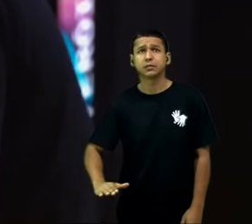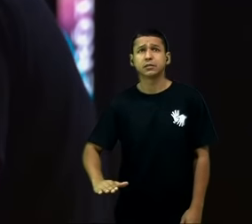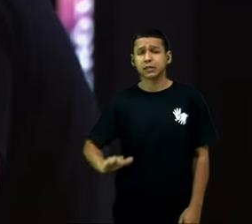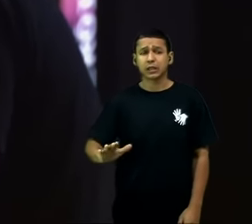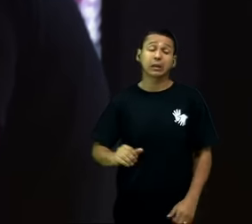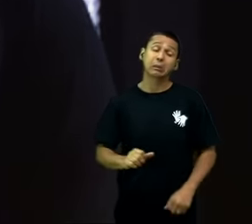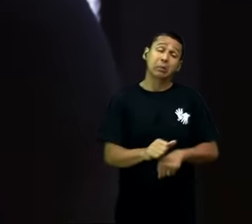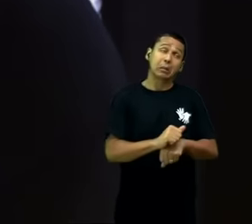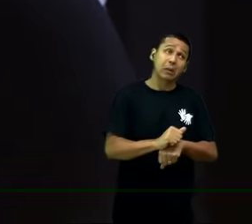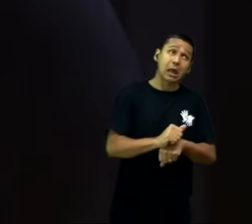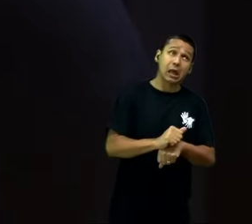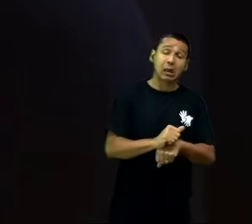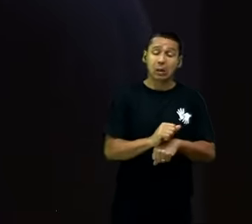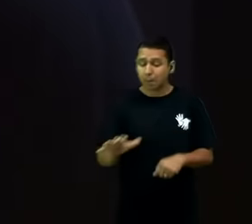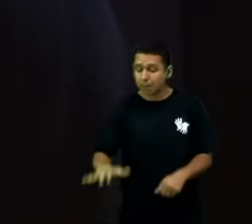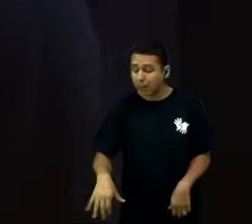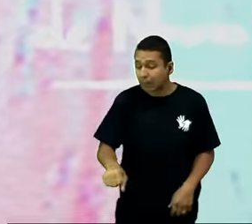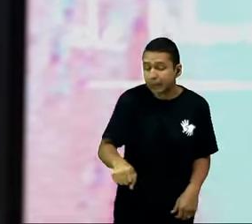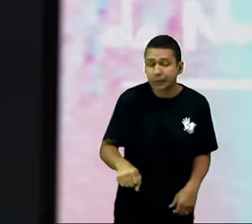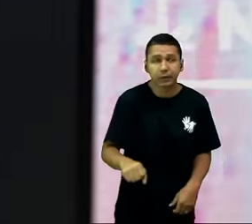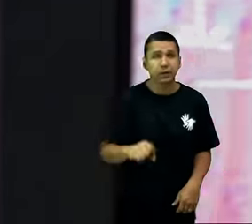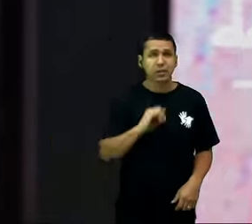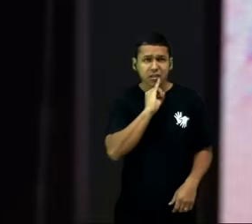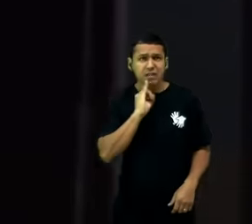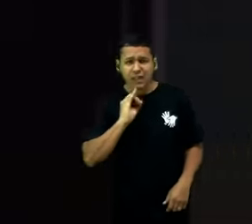Abraão pegou. Não, Isaac não é criança.